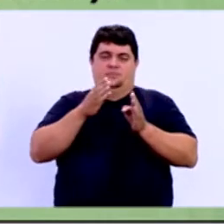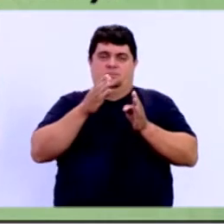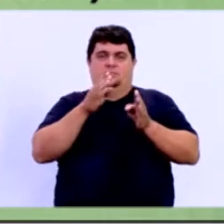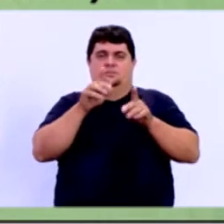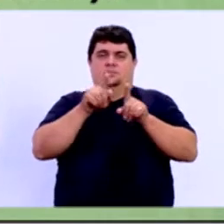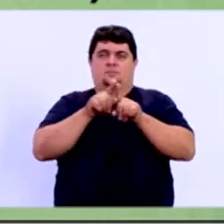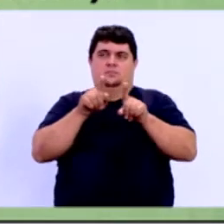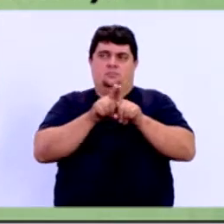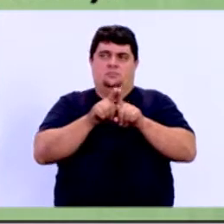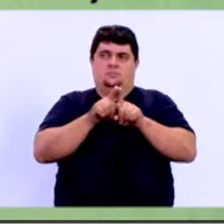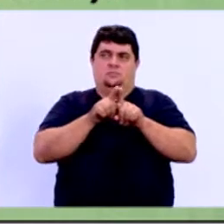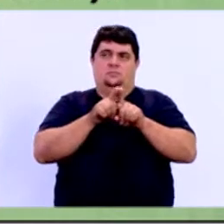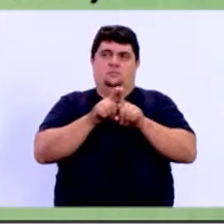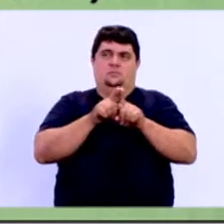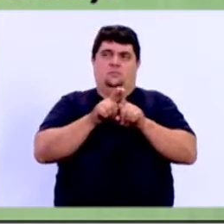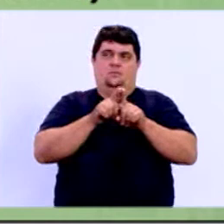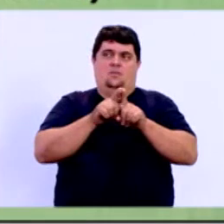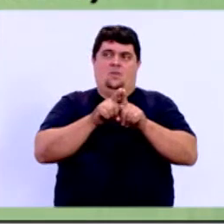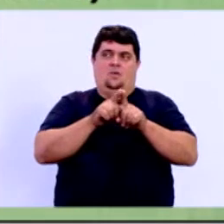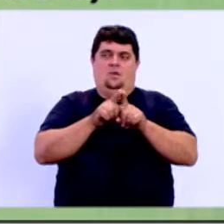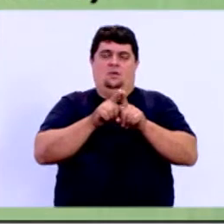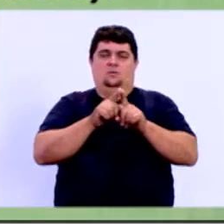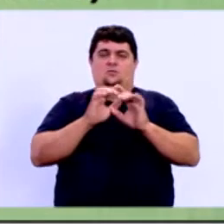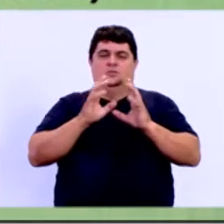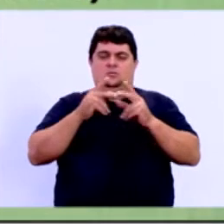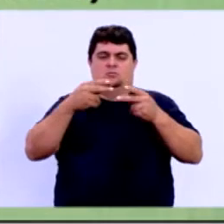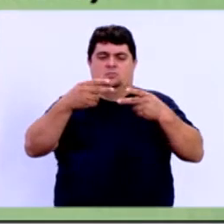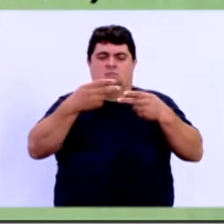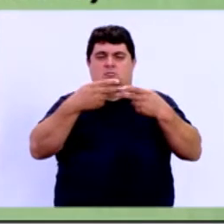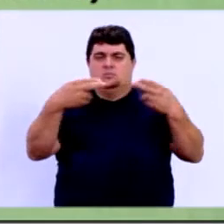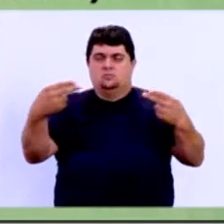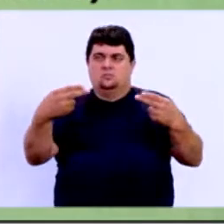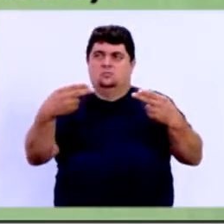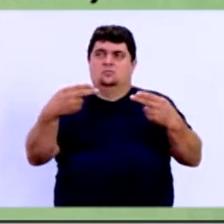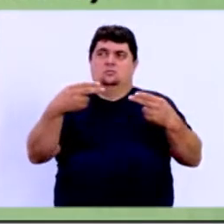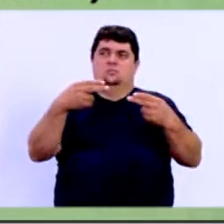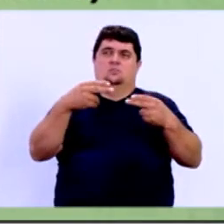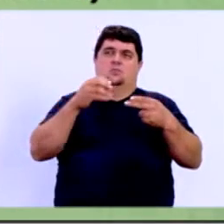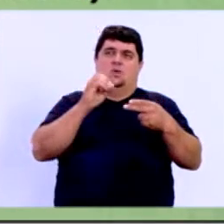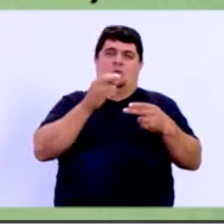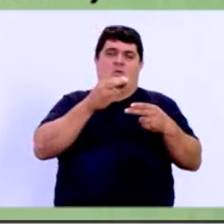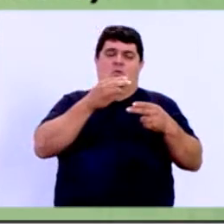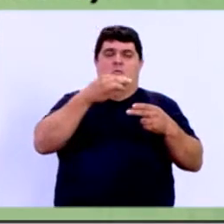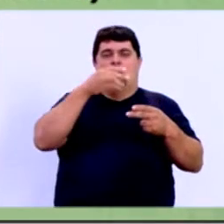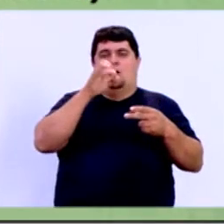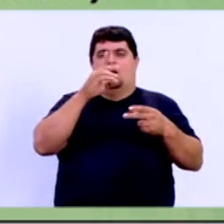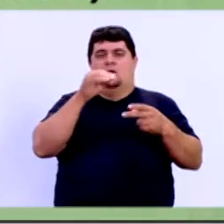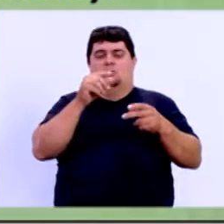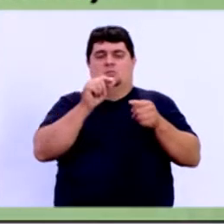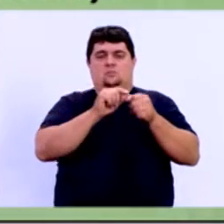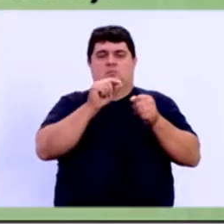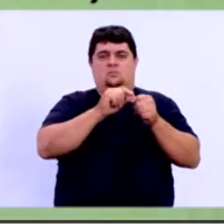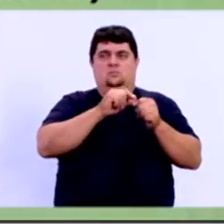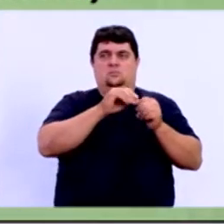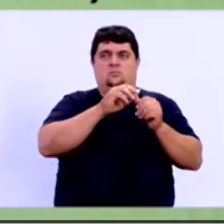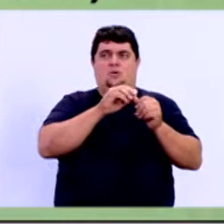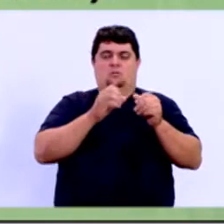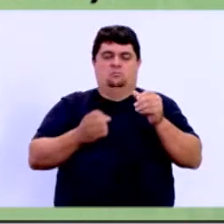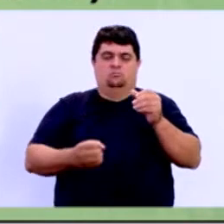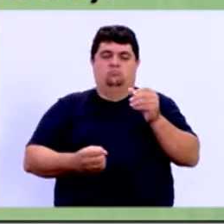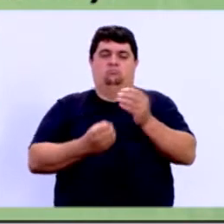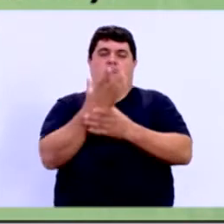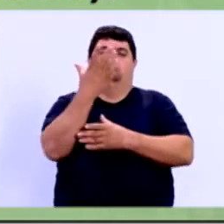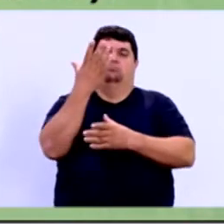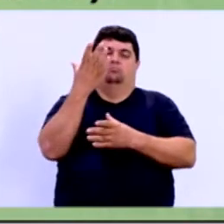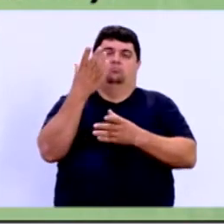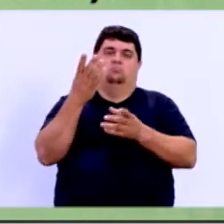fabricação é o processo em que o produto ou uma mercadoria passa a existir, né, no